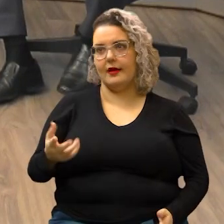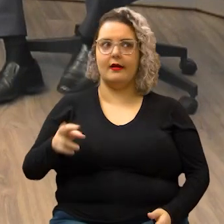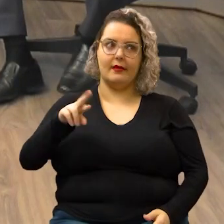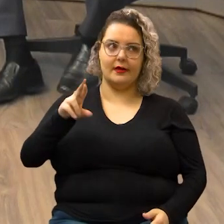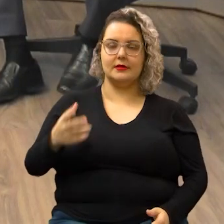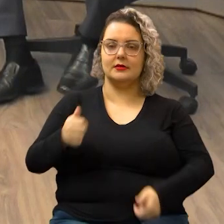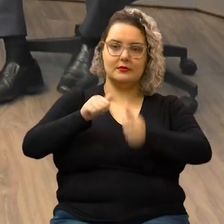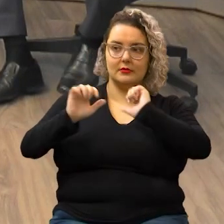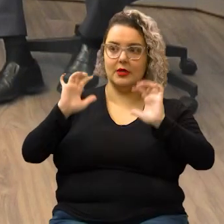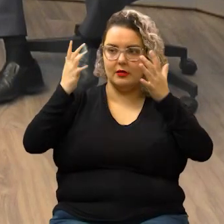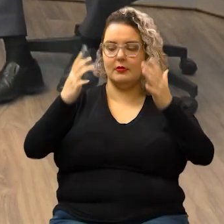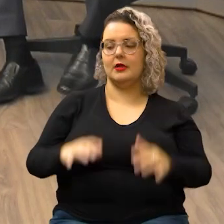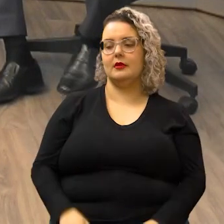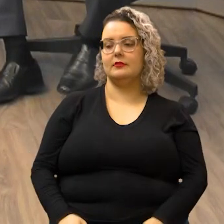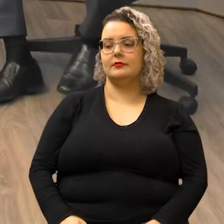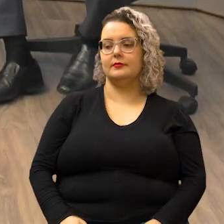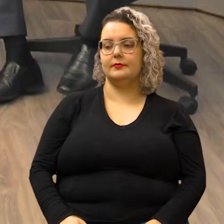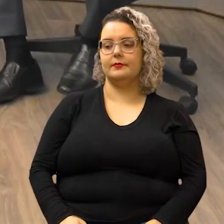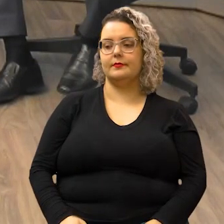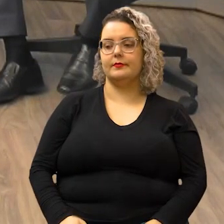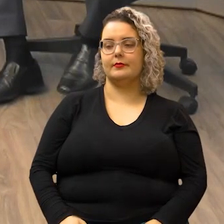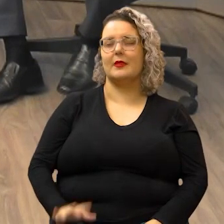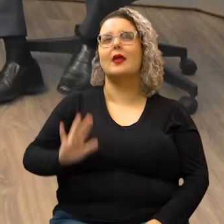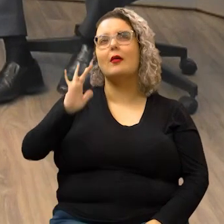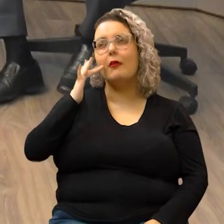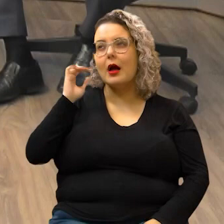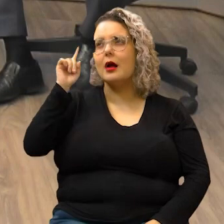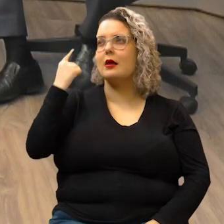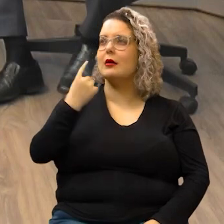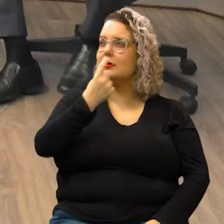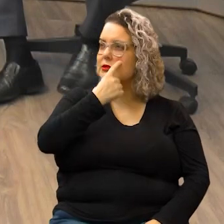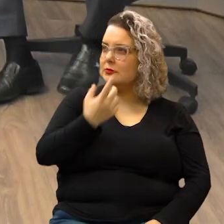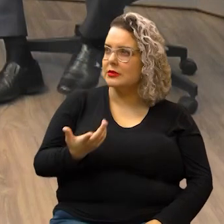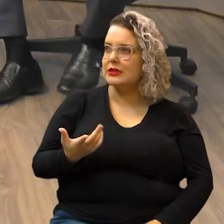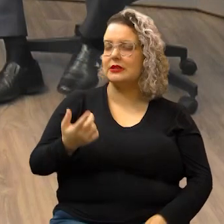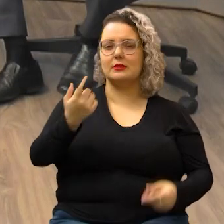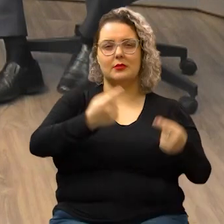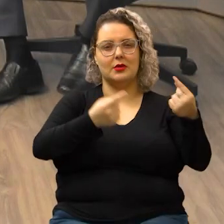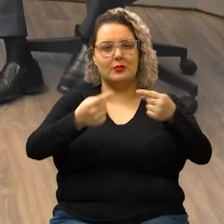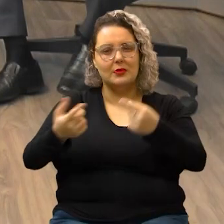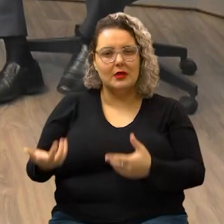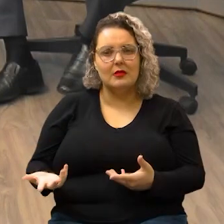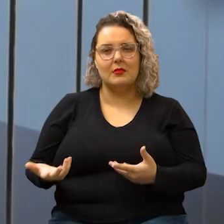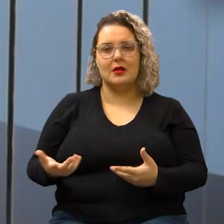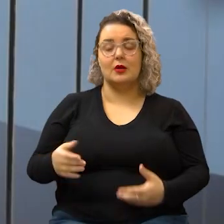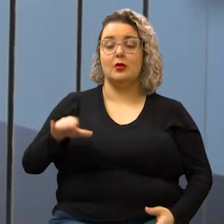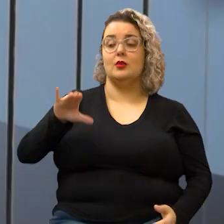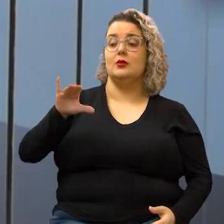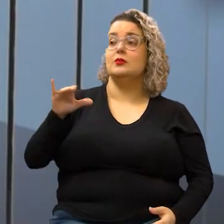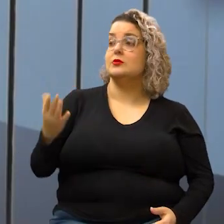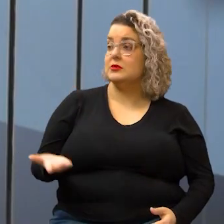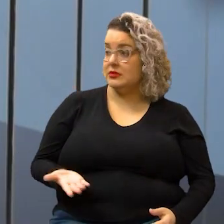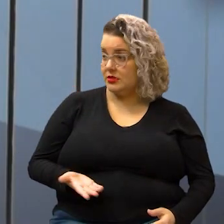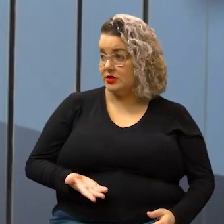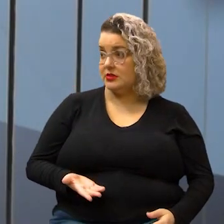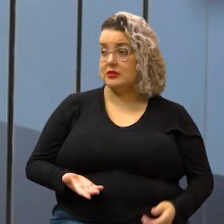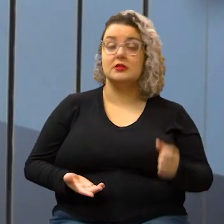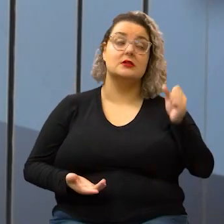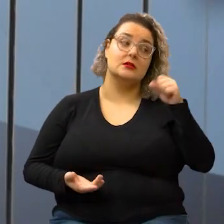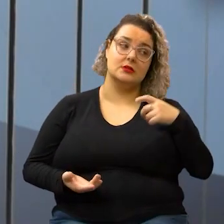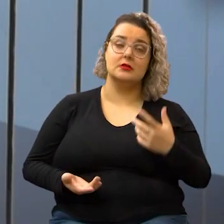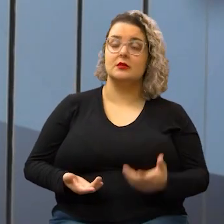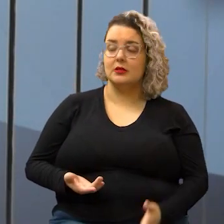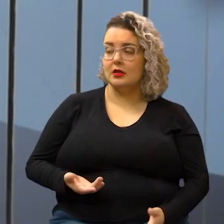bastante, sabe, Mirna? Eu acho que é a gente trazer para o debate os cientistas, né? E para